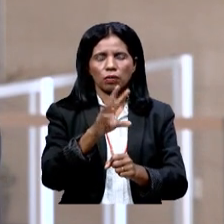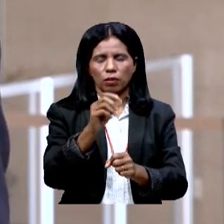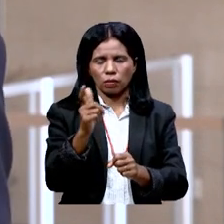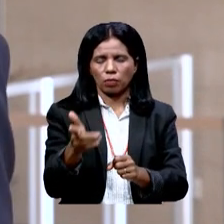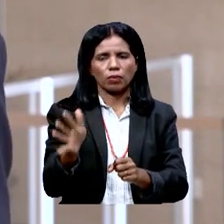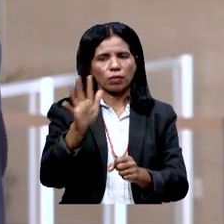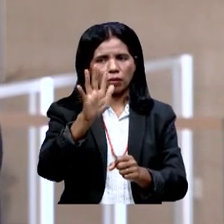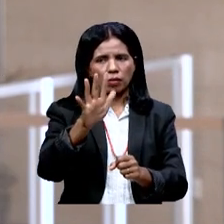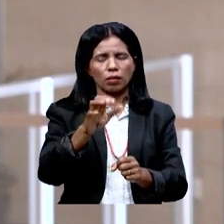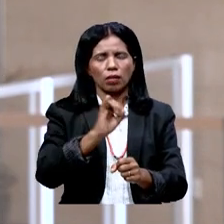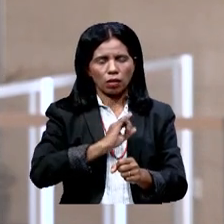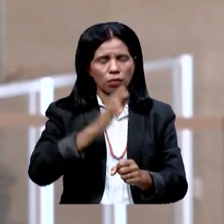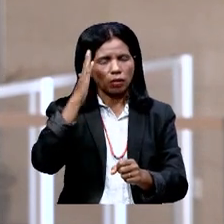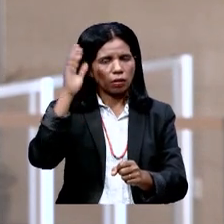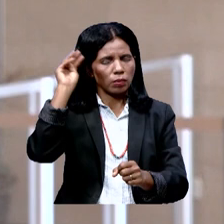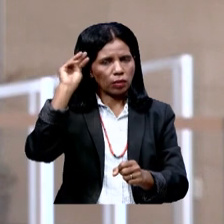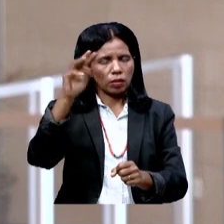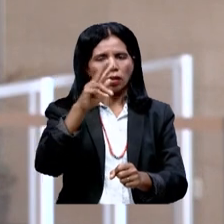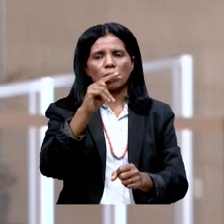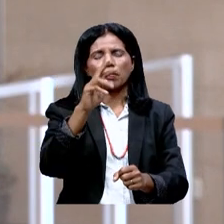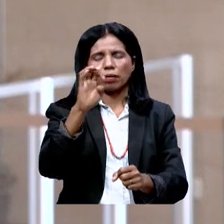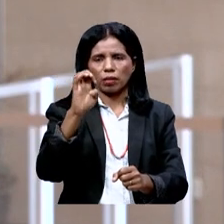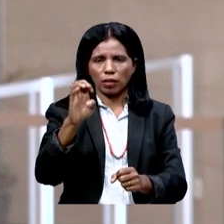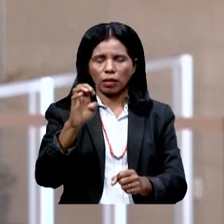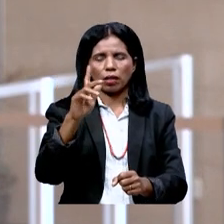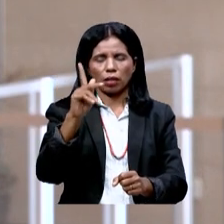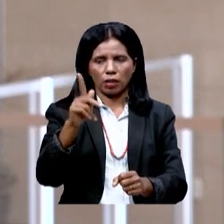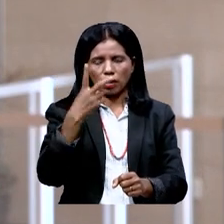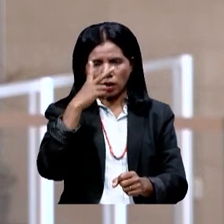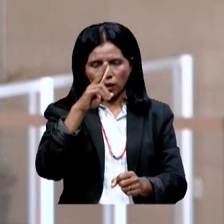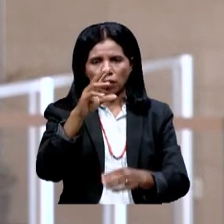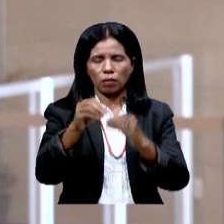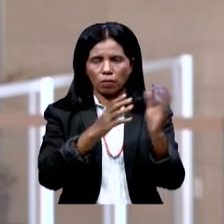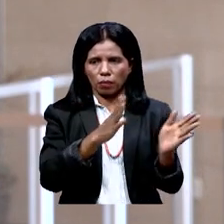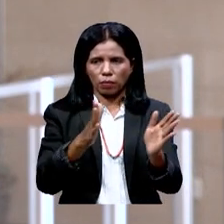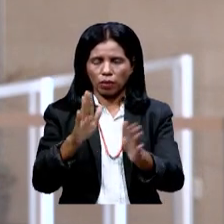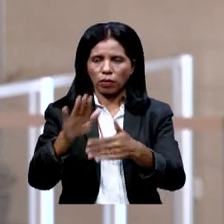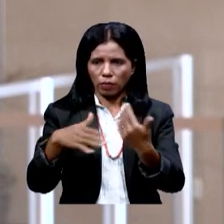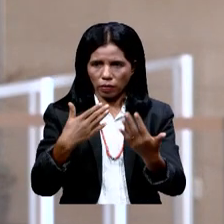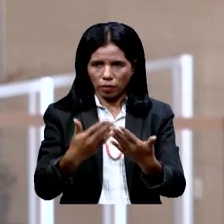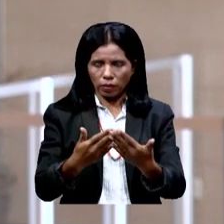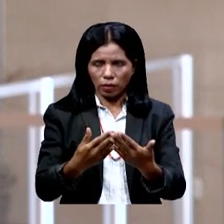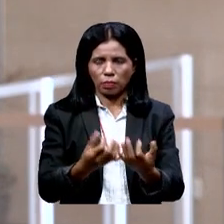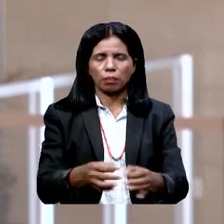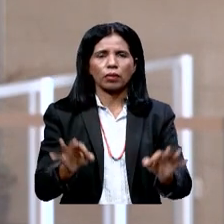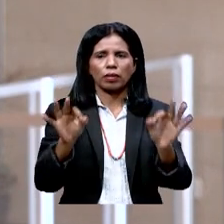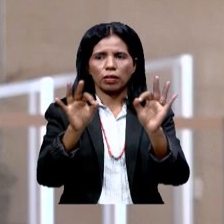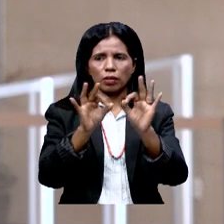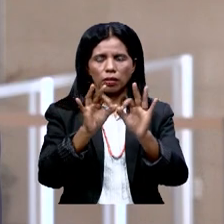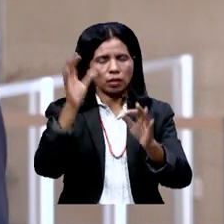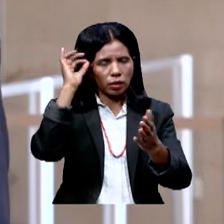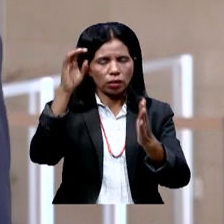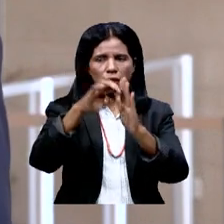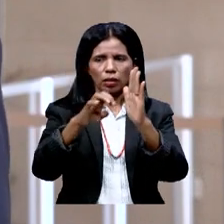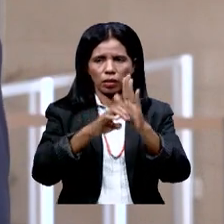2025, o Ministério dos Negócios Estrangeiros acompanha ela, mais preparativo, mas principalmente o senhor secretário de Estado,